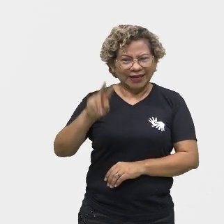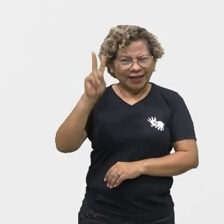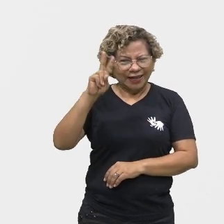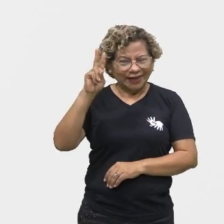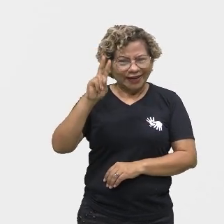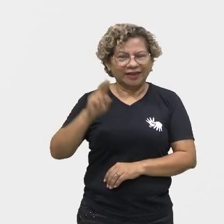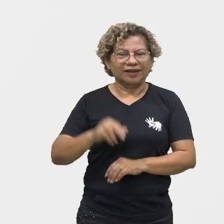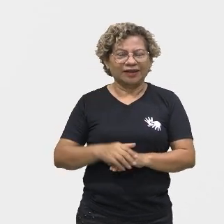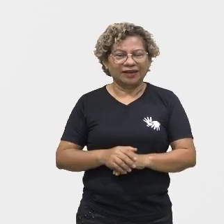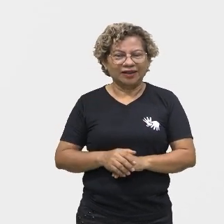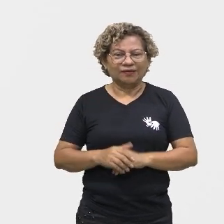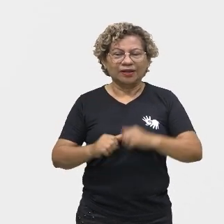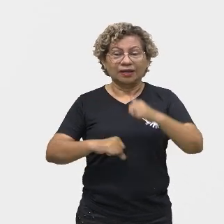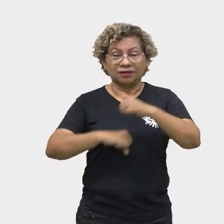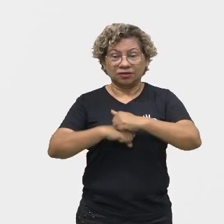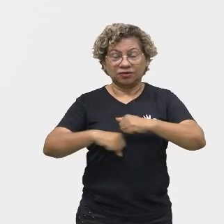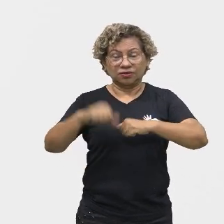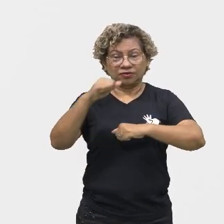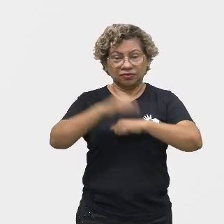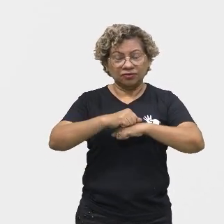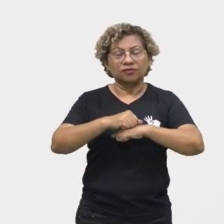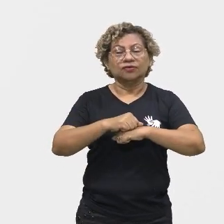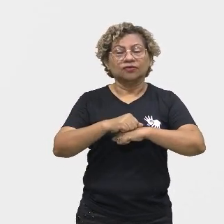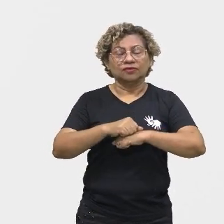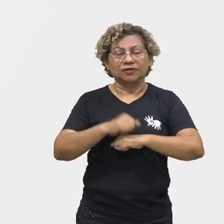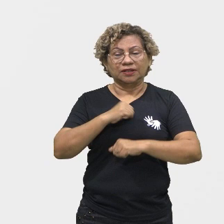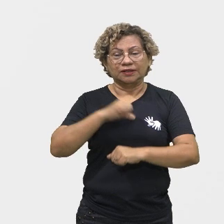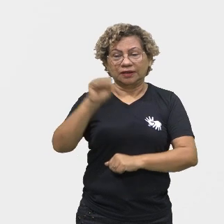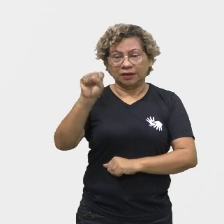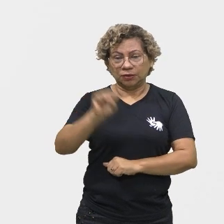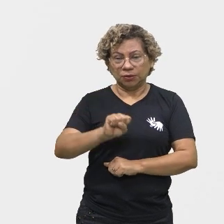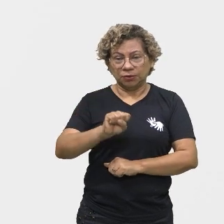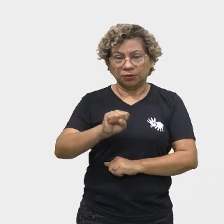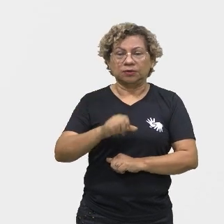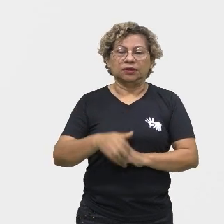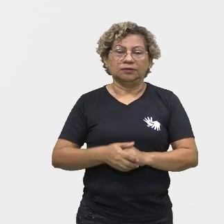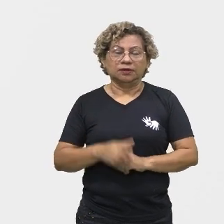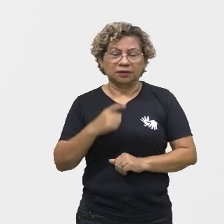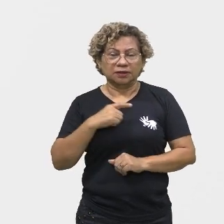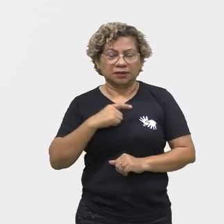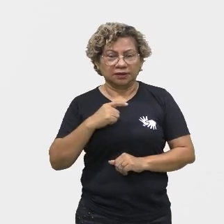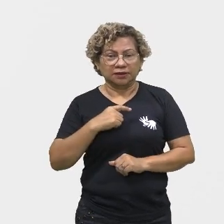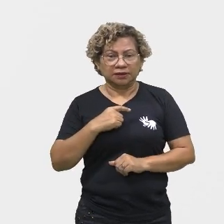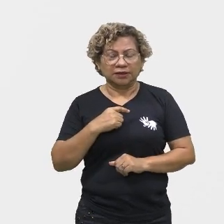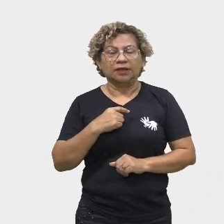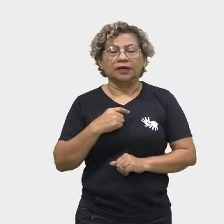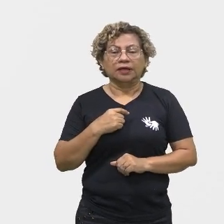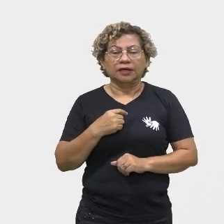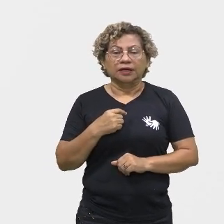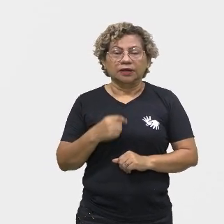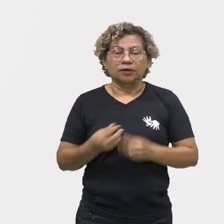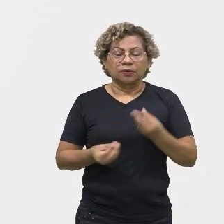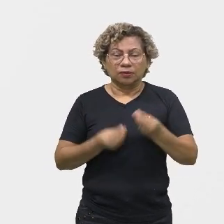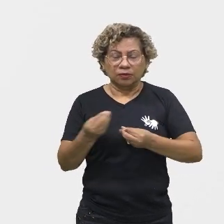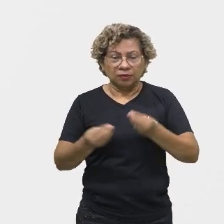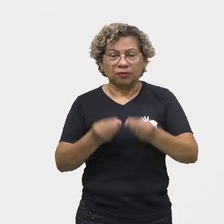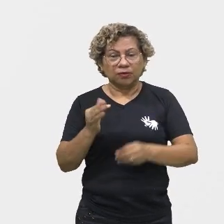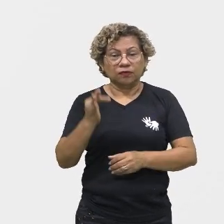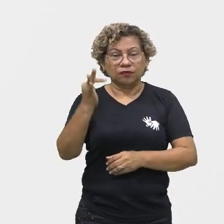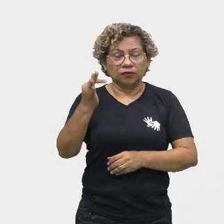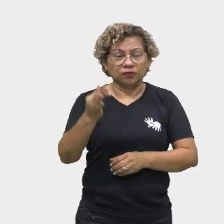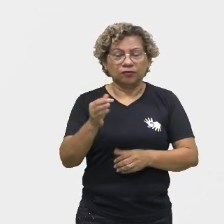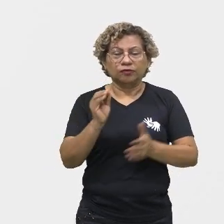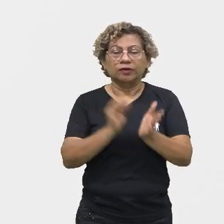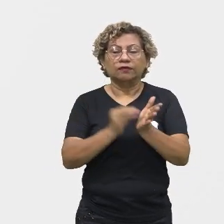lá de sujeito? Aí nós temos o verbo que é formador de futuro, verbo principal e complemento. O que está faltando